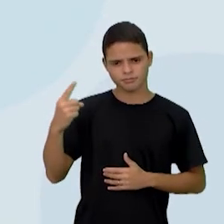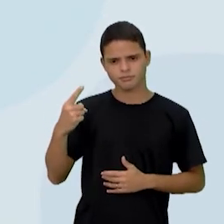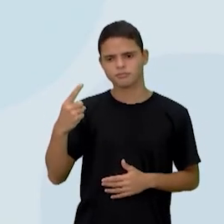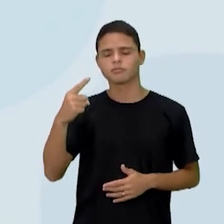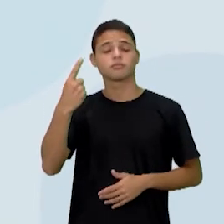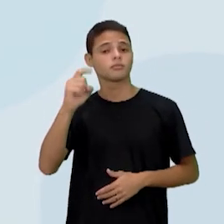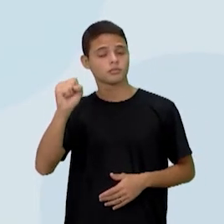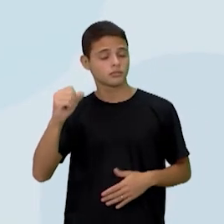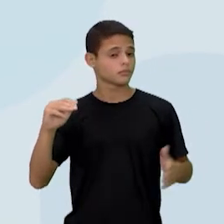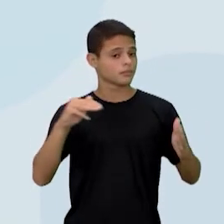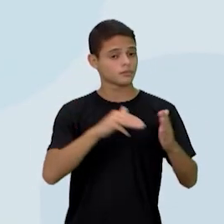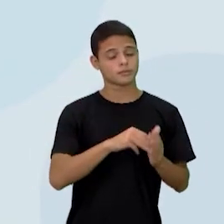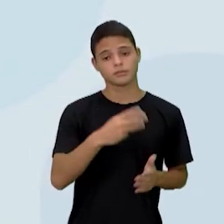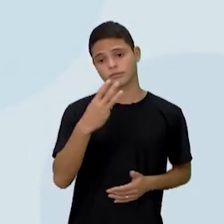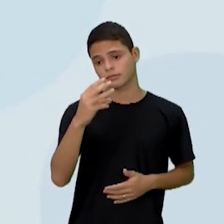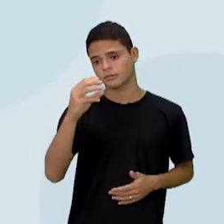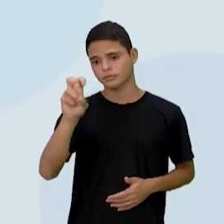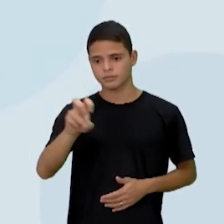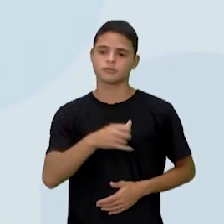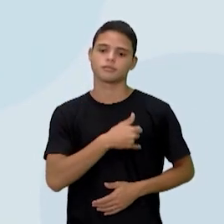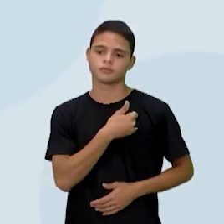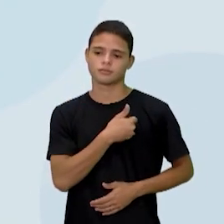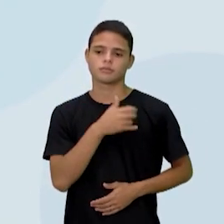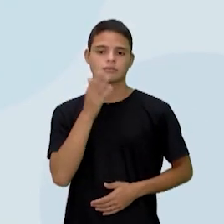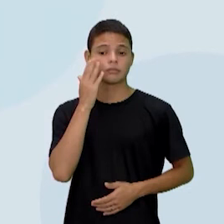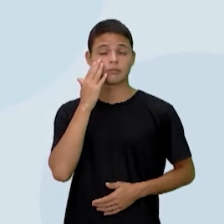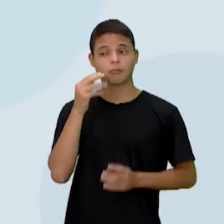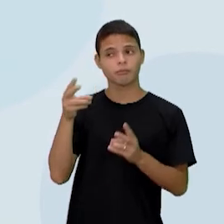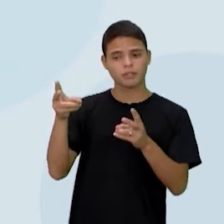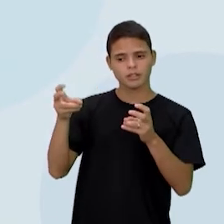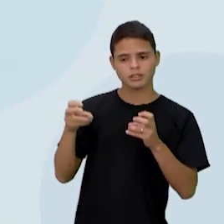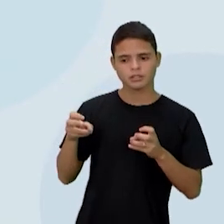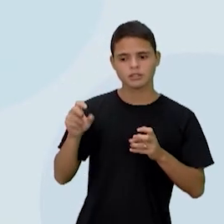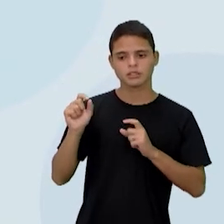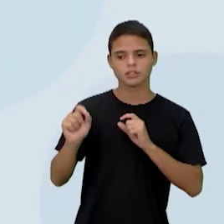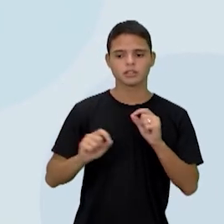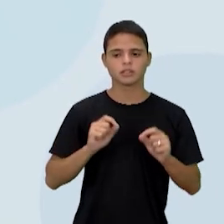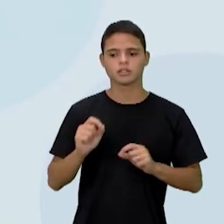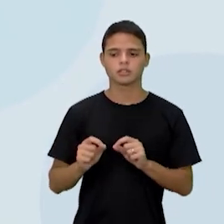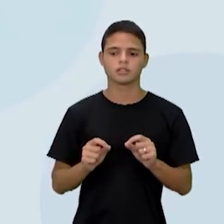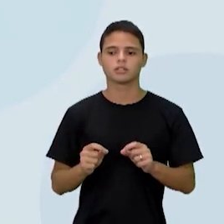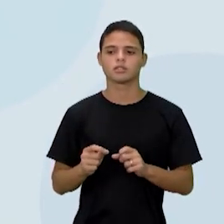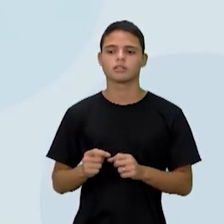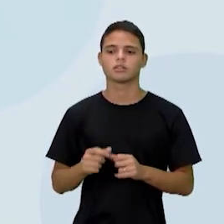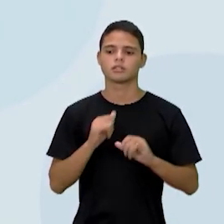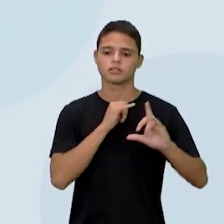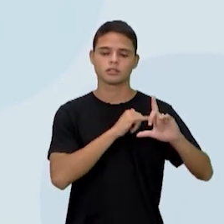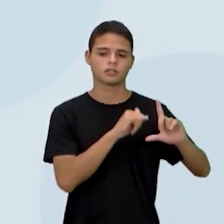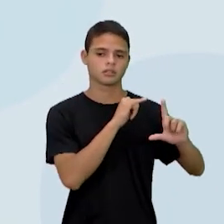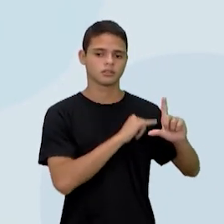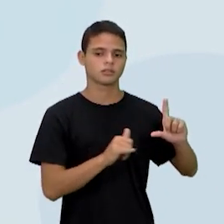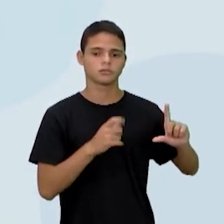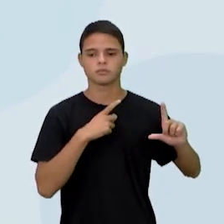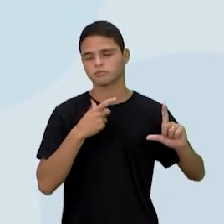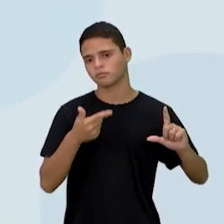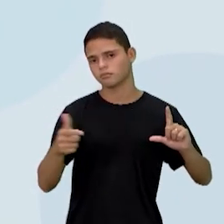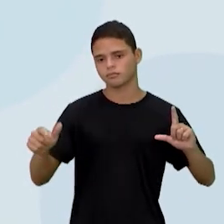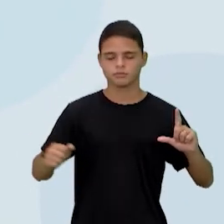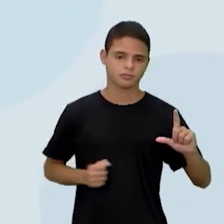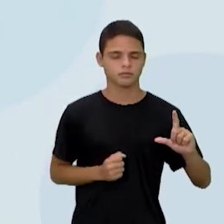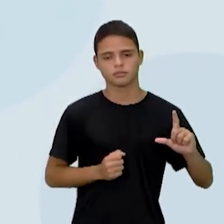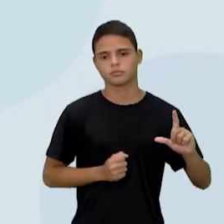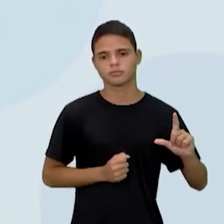35 anos, a gente vê que a publicidade tradicional realmente não tem tanto impacto mais para as